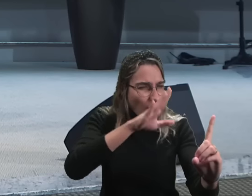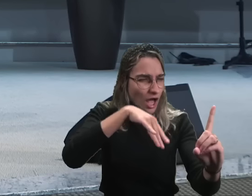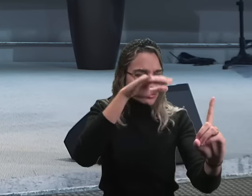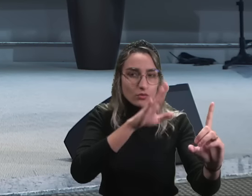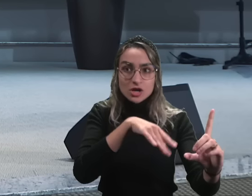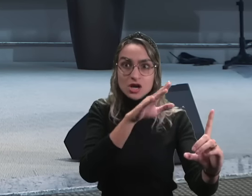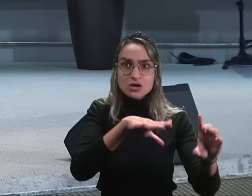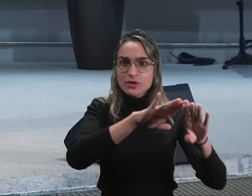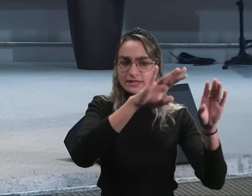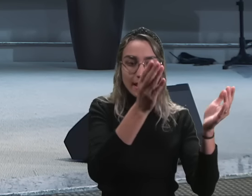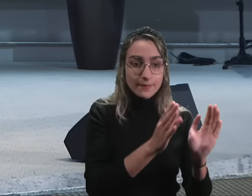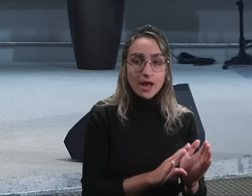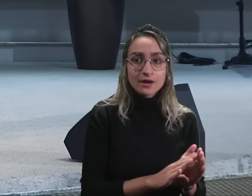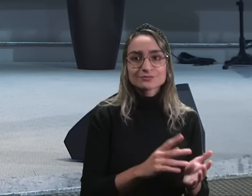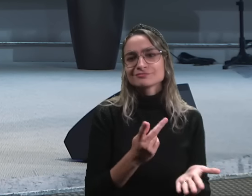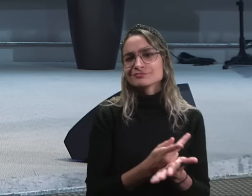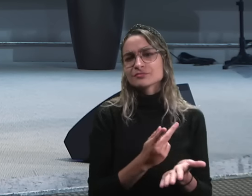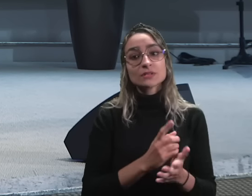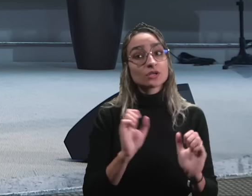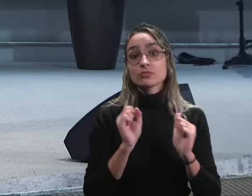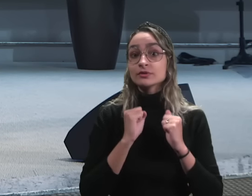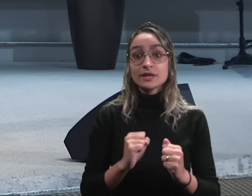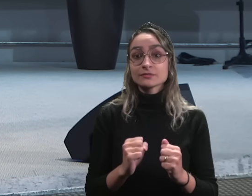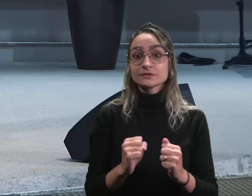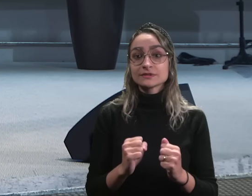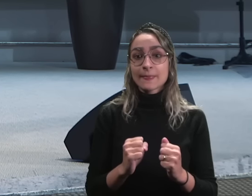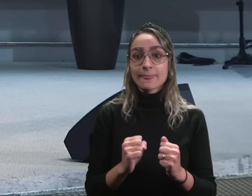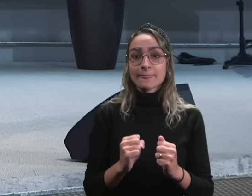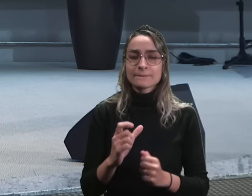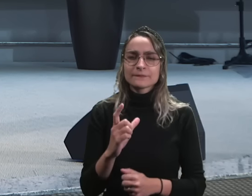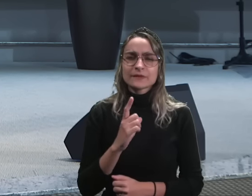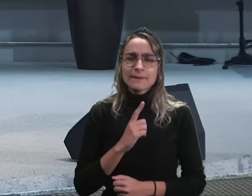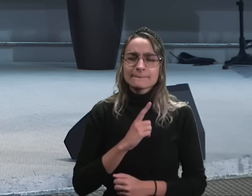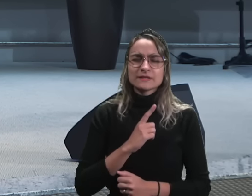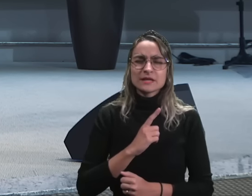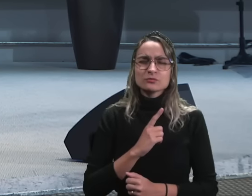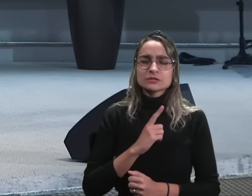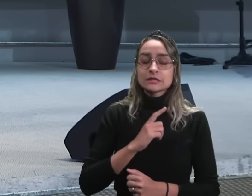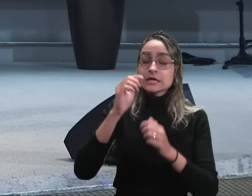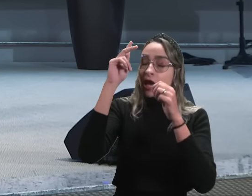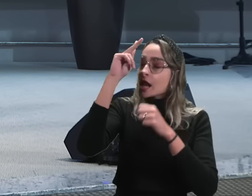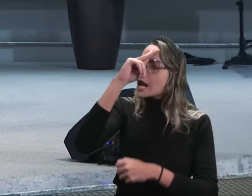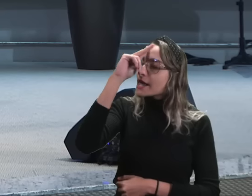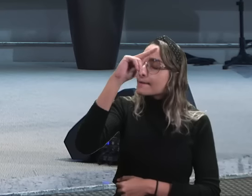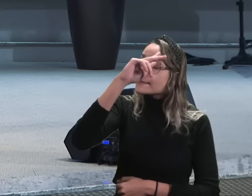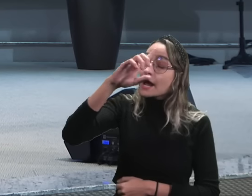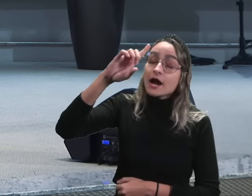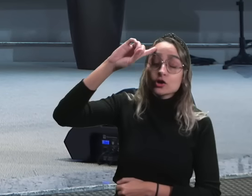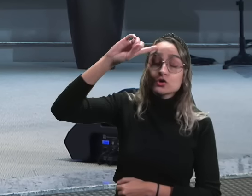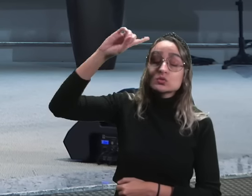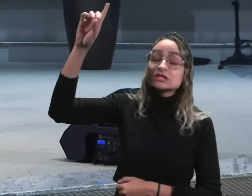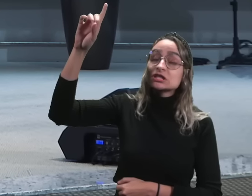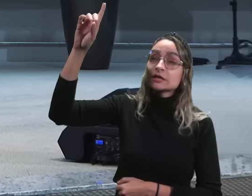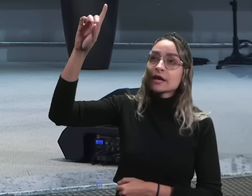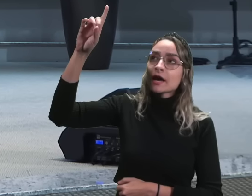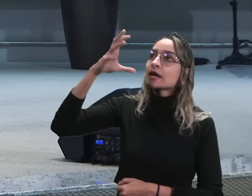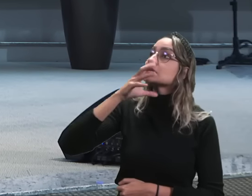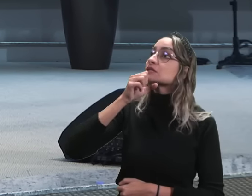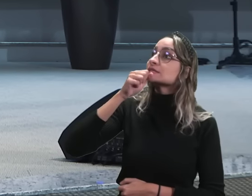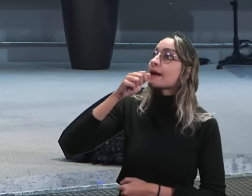escravidão não é verdade lembrar-se do dia de adorar esse Deus que é o criador dos céus e da terra e por